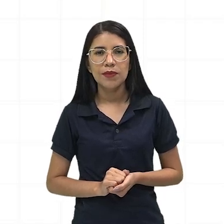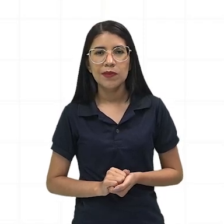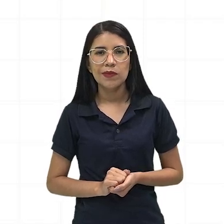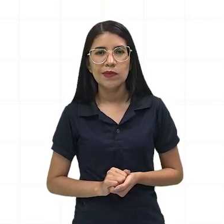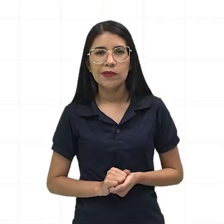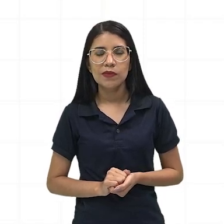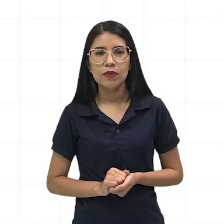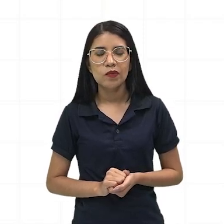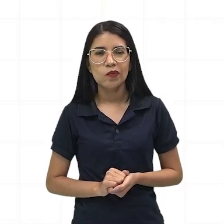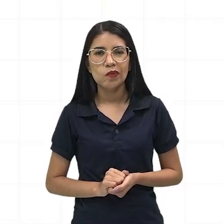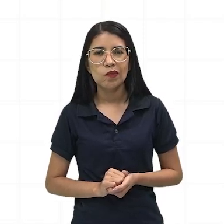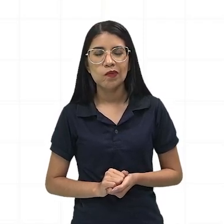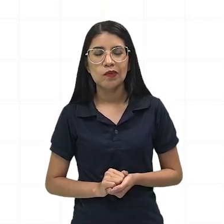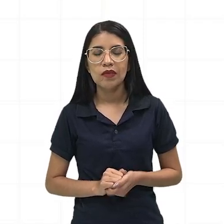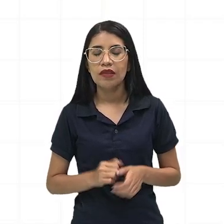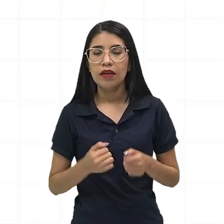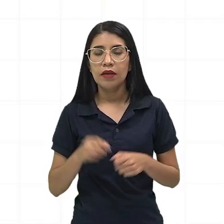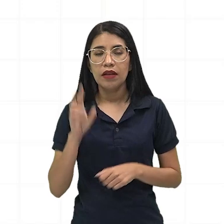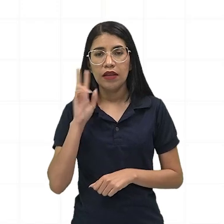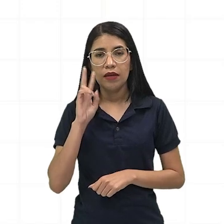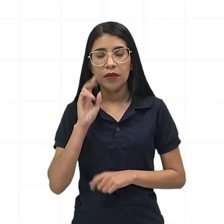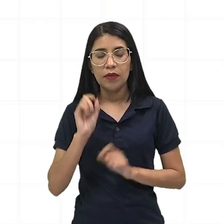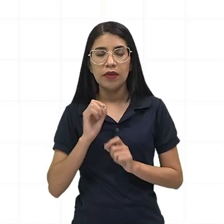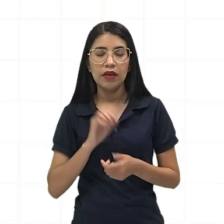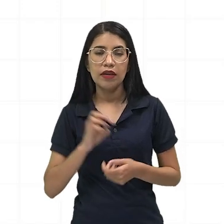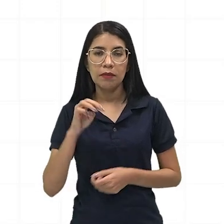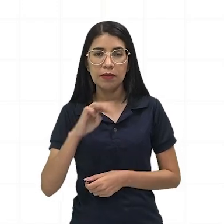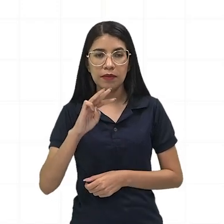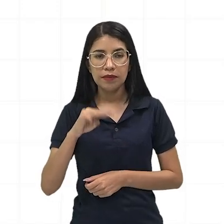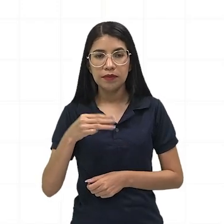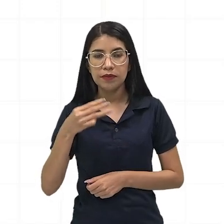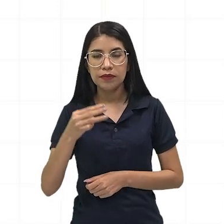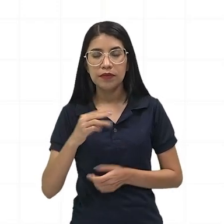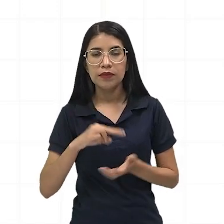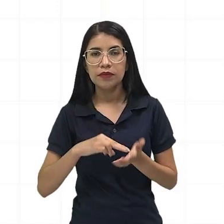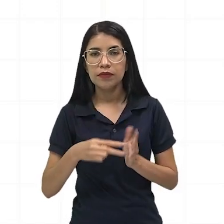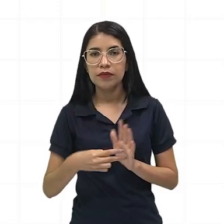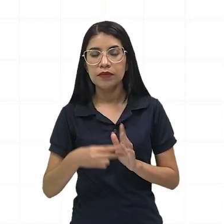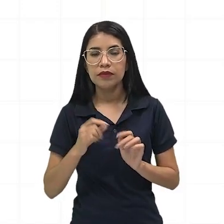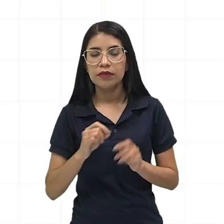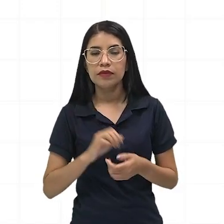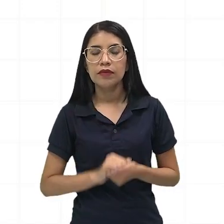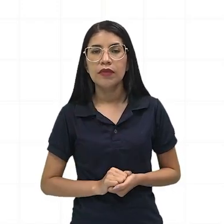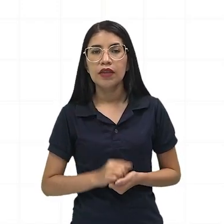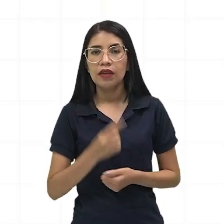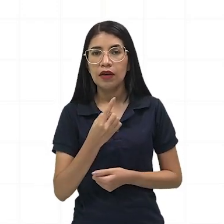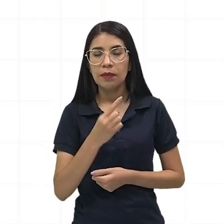E aí temos, então, lembrar, né, que metros cúbicos, ó, é igual a